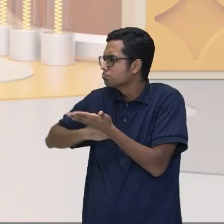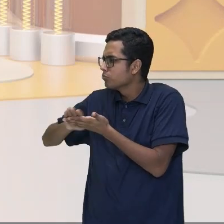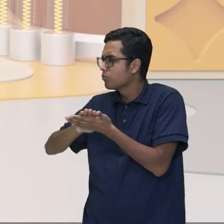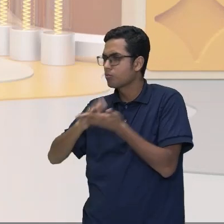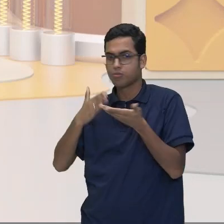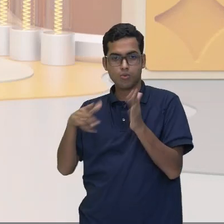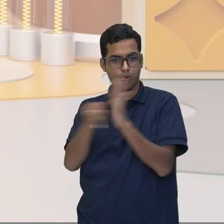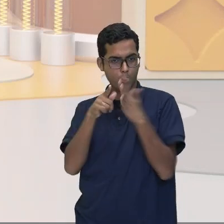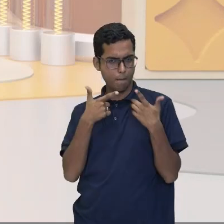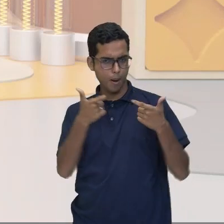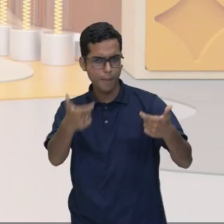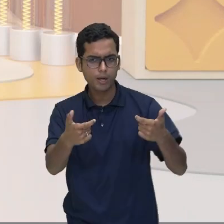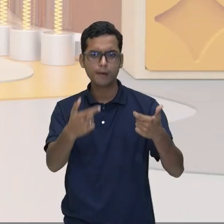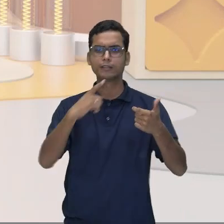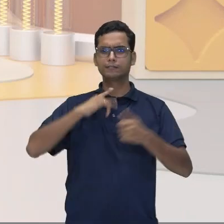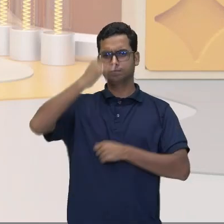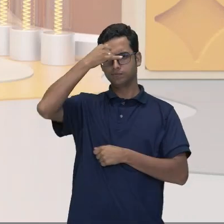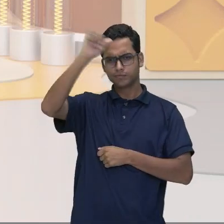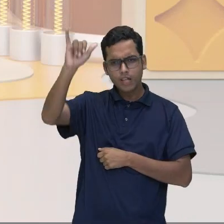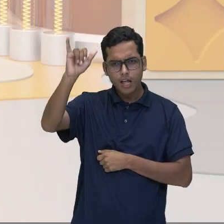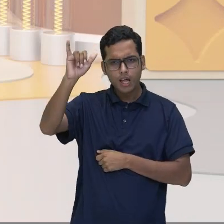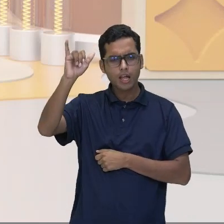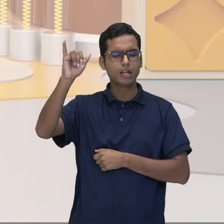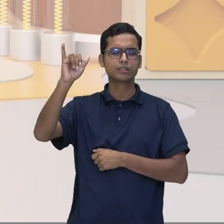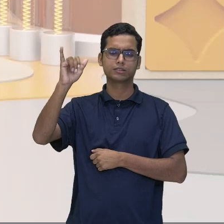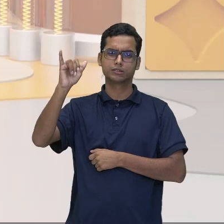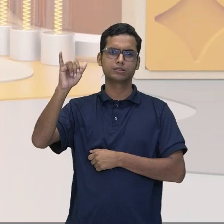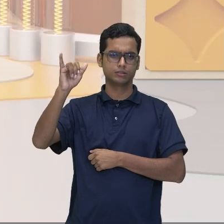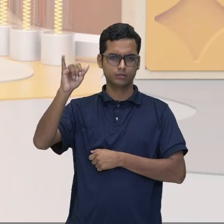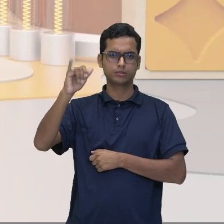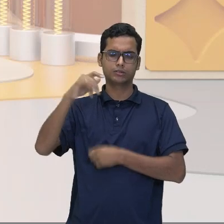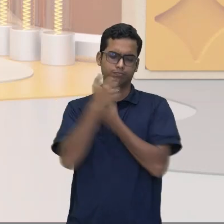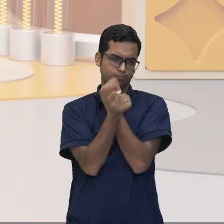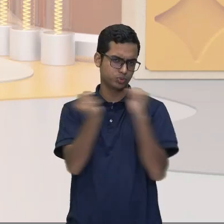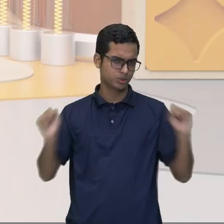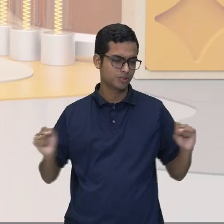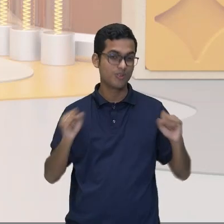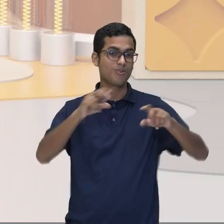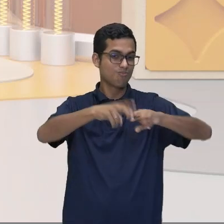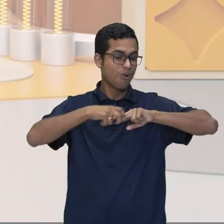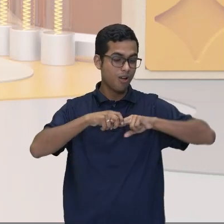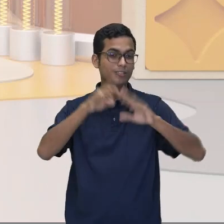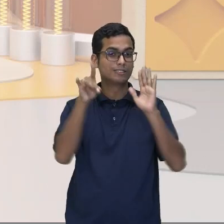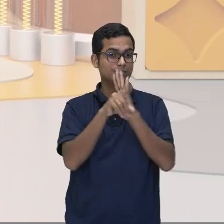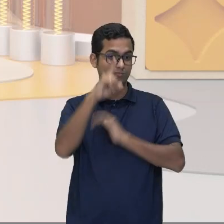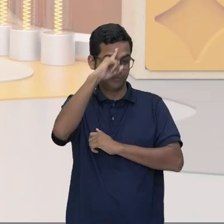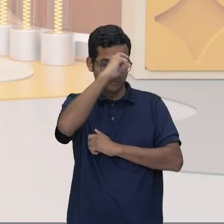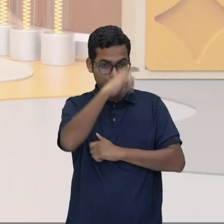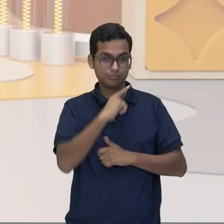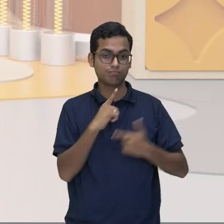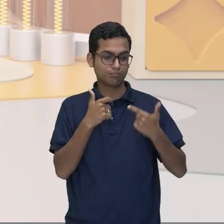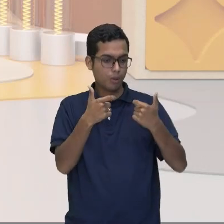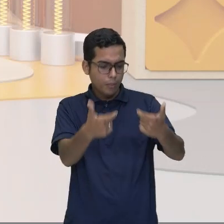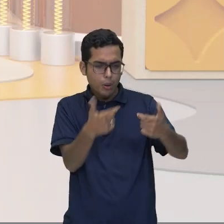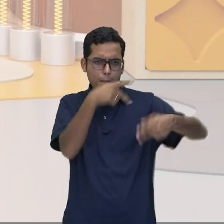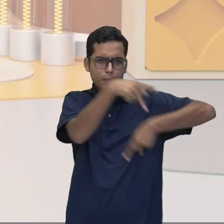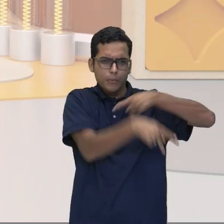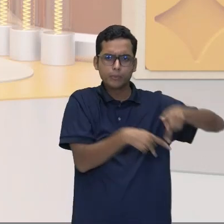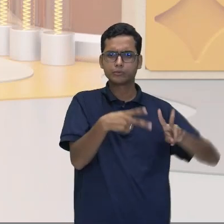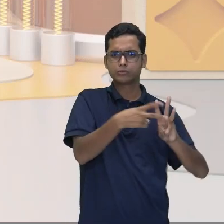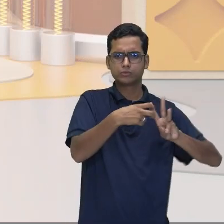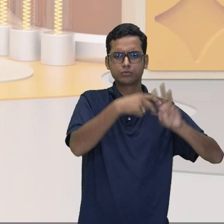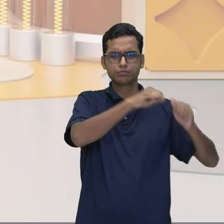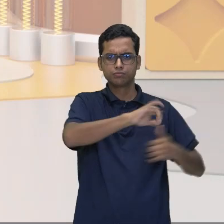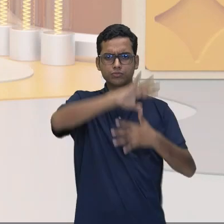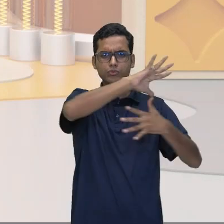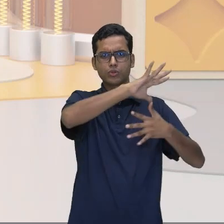vão ser inevitáveis. A princípio, muitos povos nativos americanos viam os europeus como